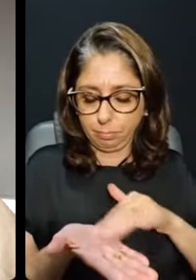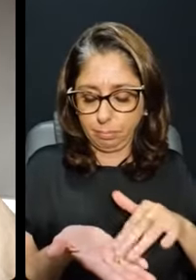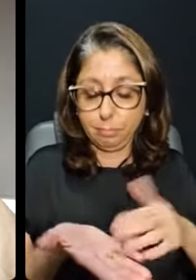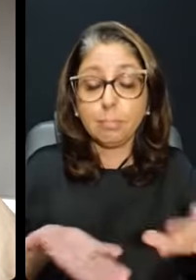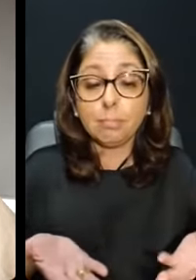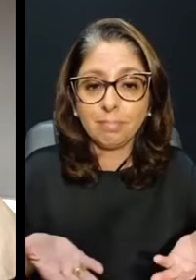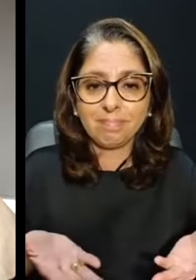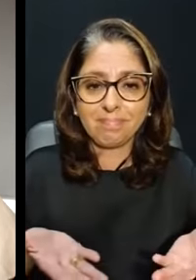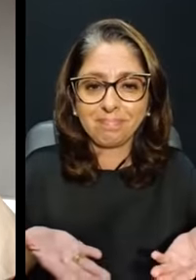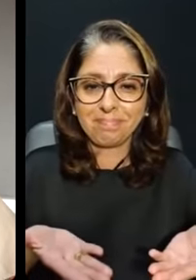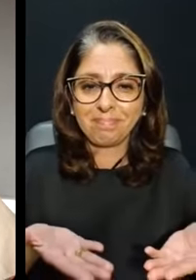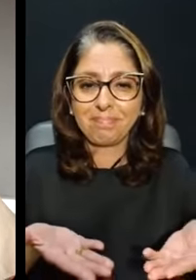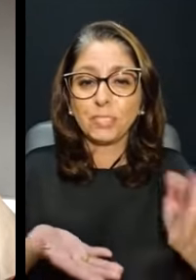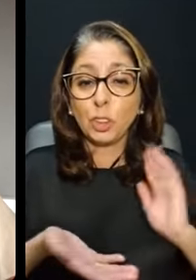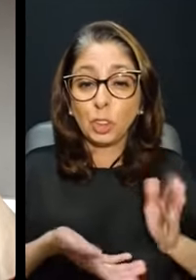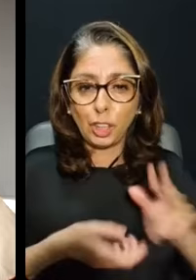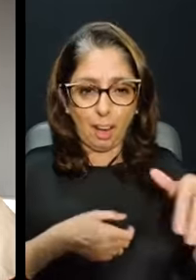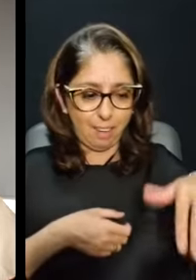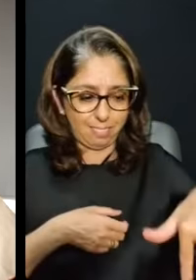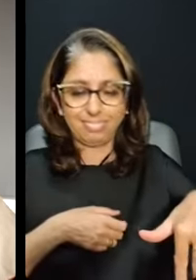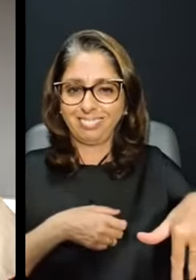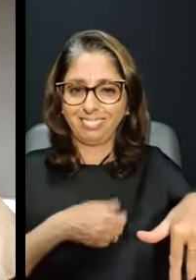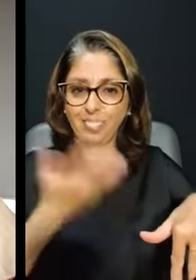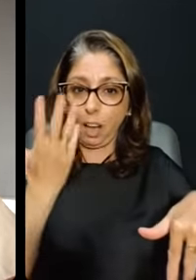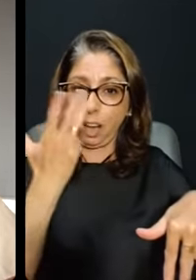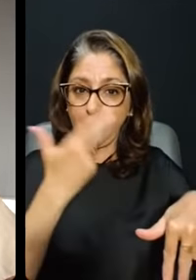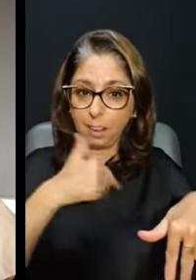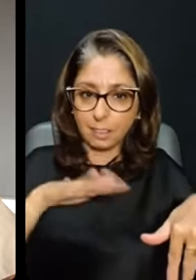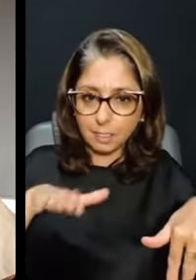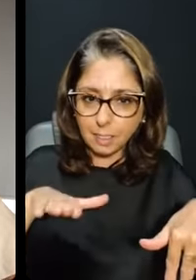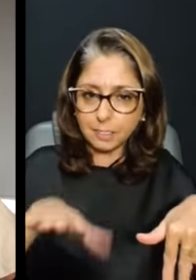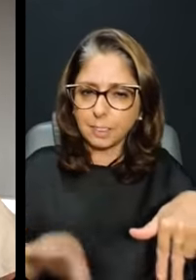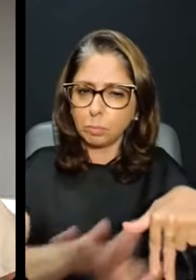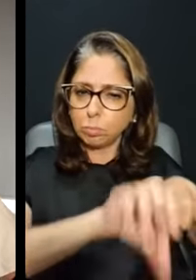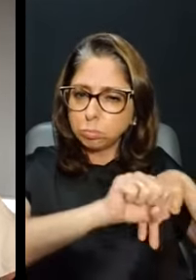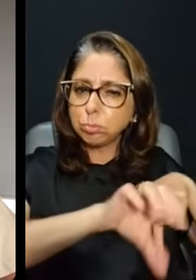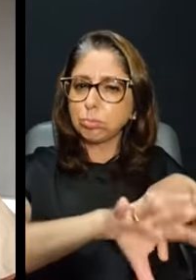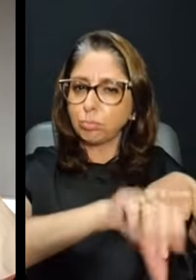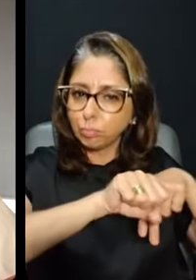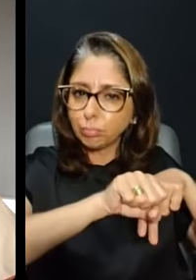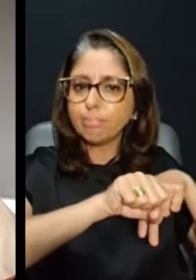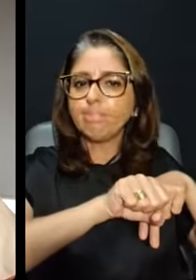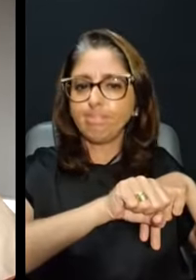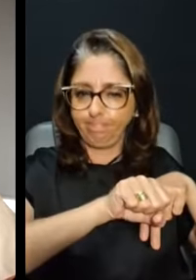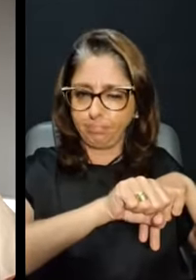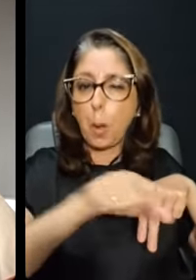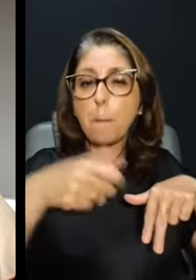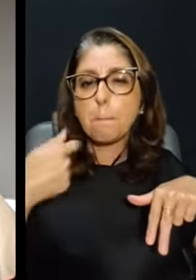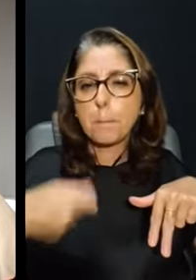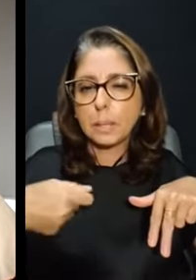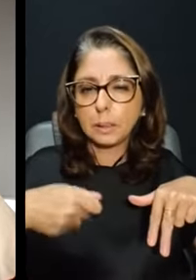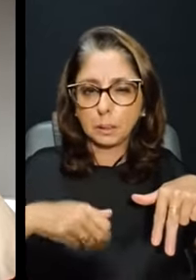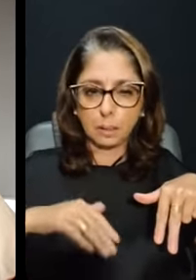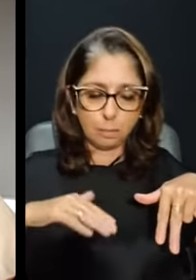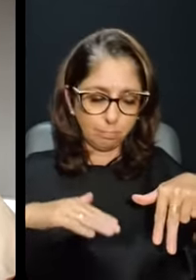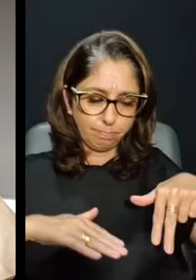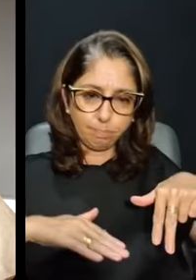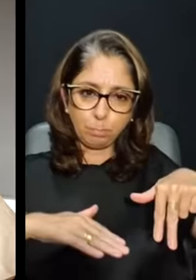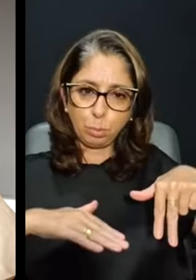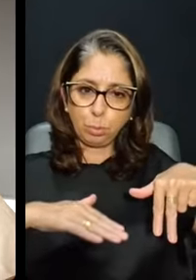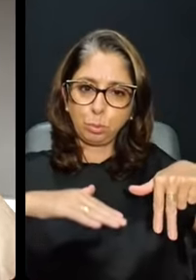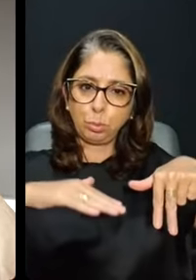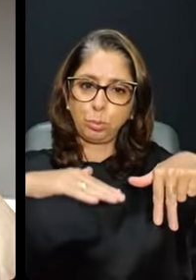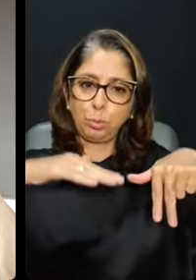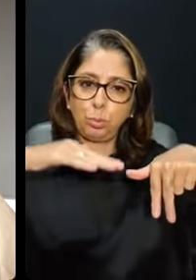disso. E eu acredito muito que isso é uma forma de sensibilizar, de você trazer esse conhecimento para as pessoas